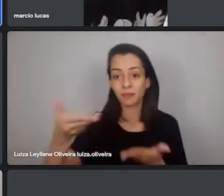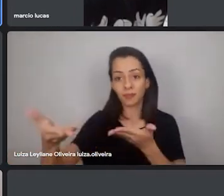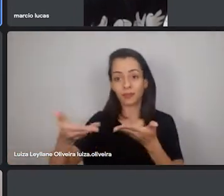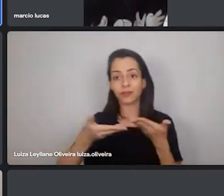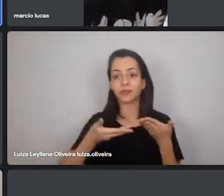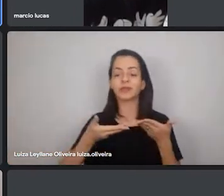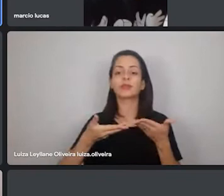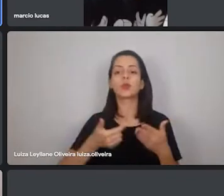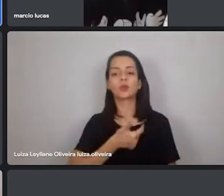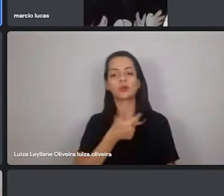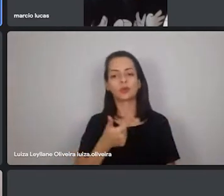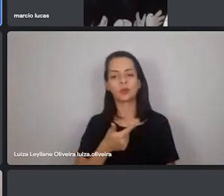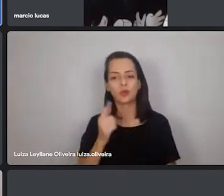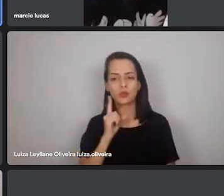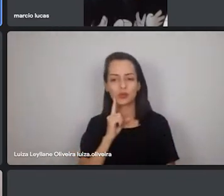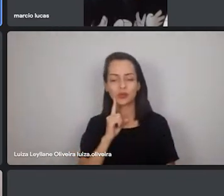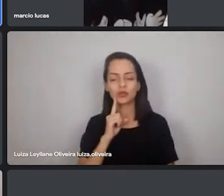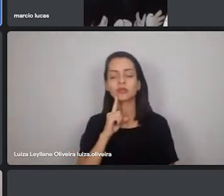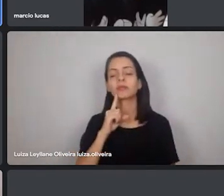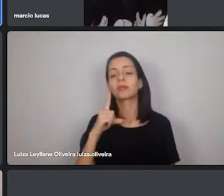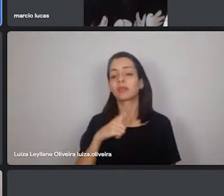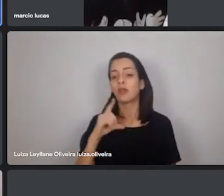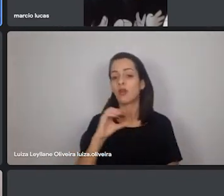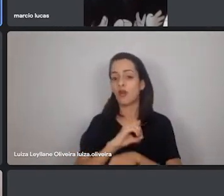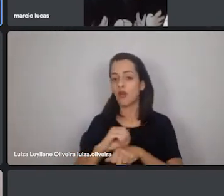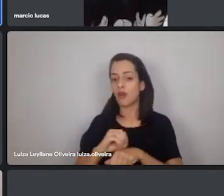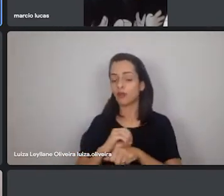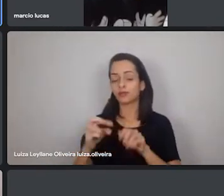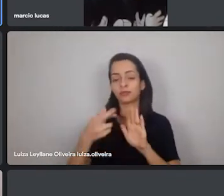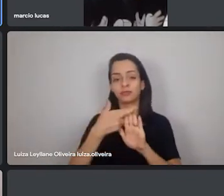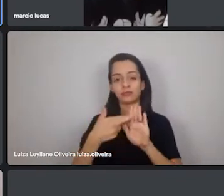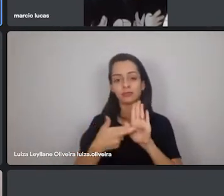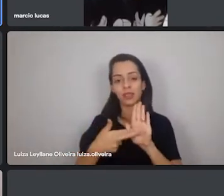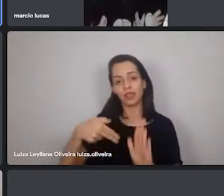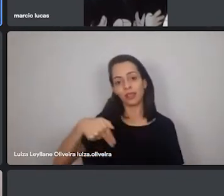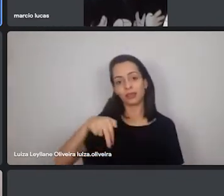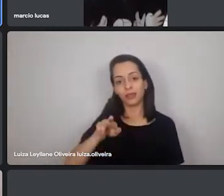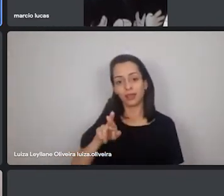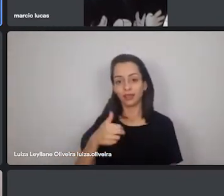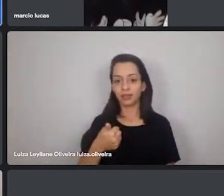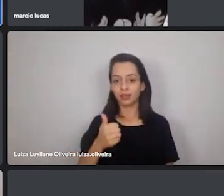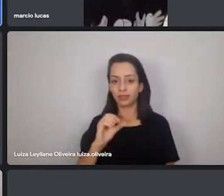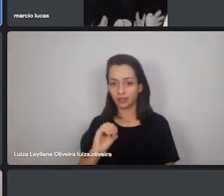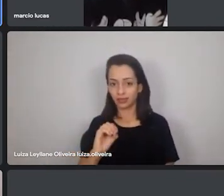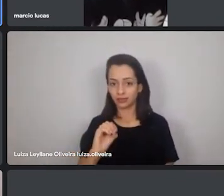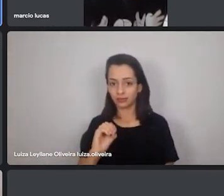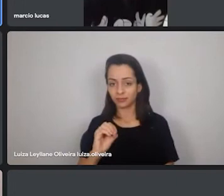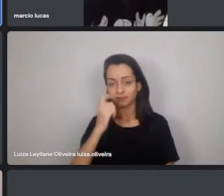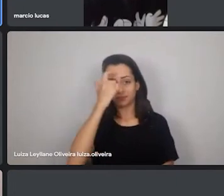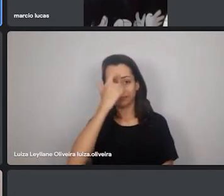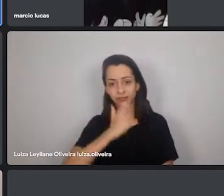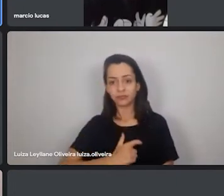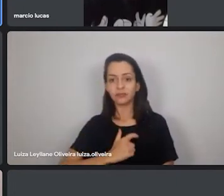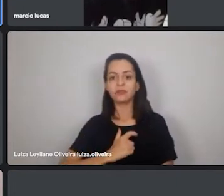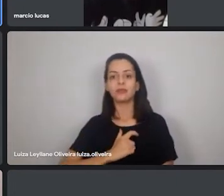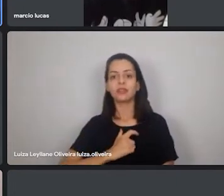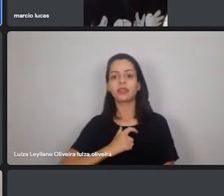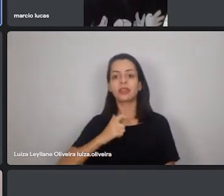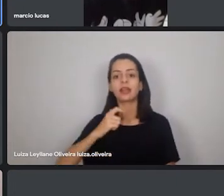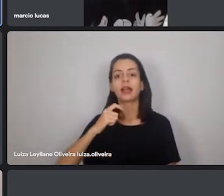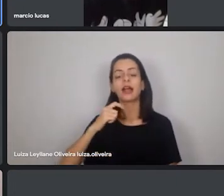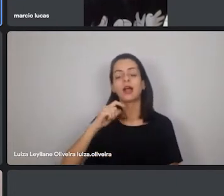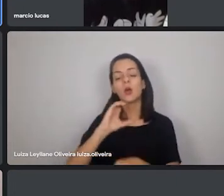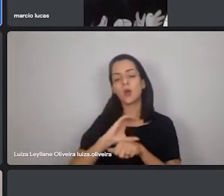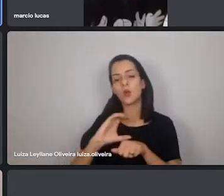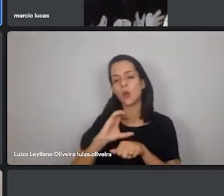do Trabalho NR10. O meu nome é Naine Rodrigues e eu sou aluna do curso de Engenharia Elétrica do Instituto Federal